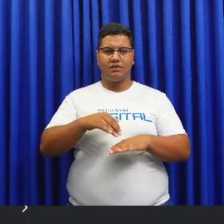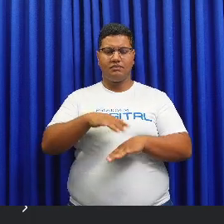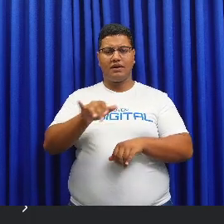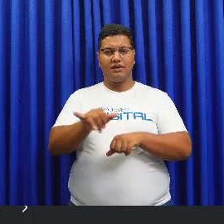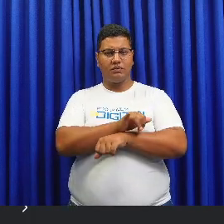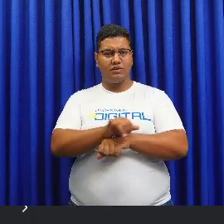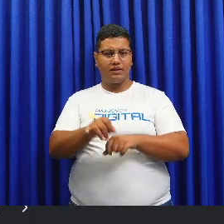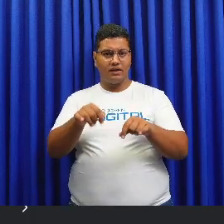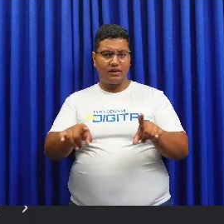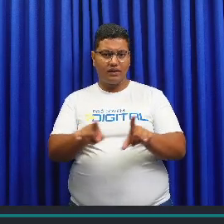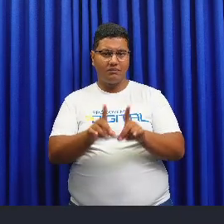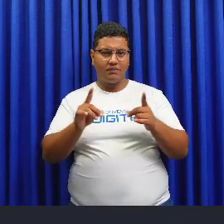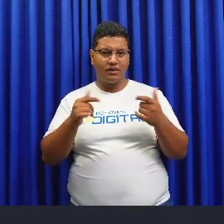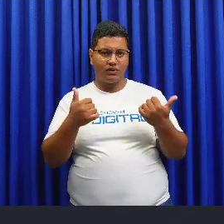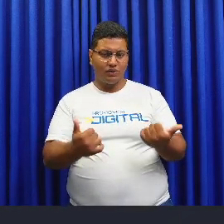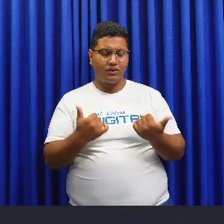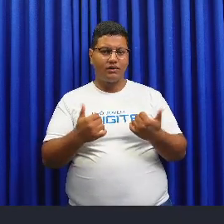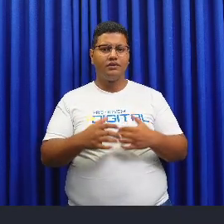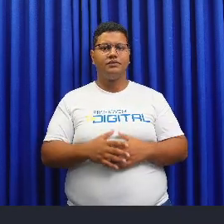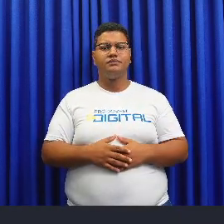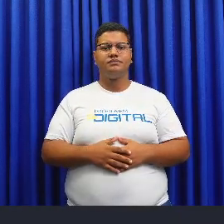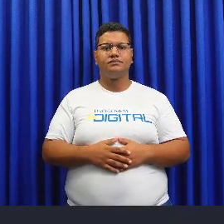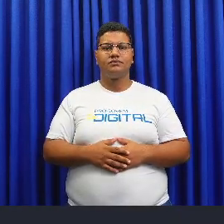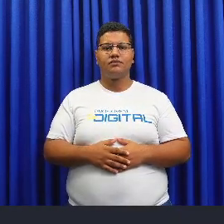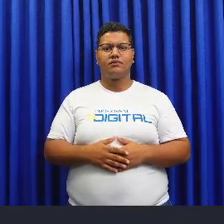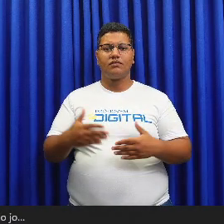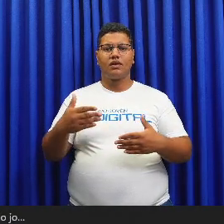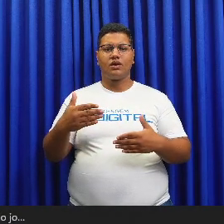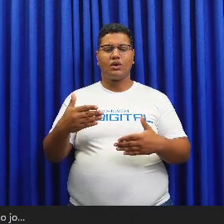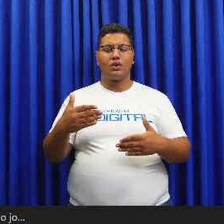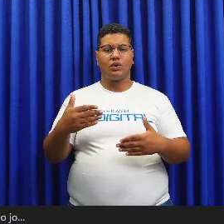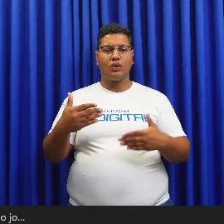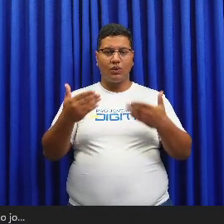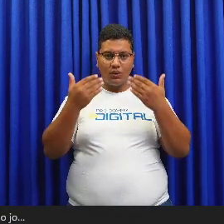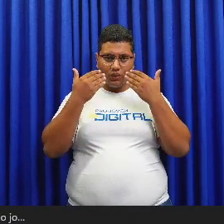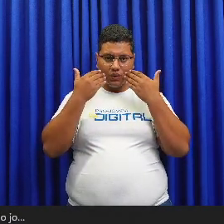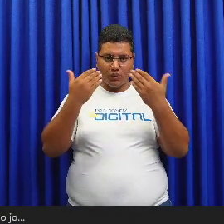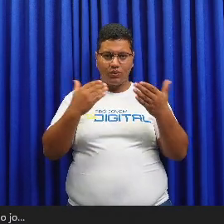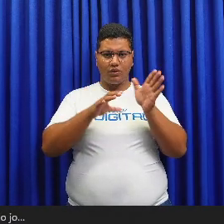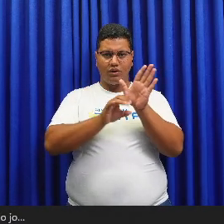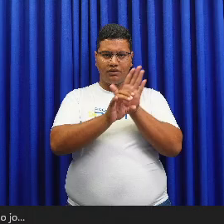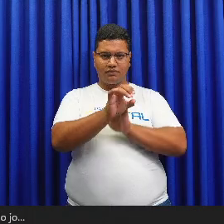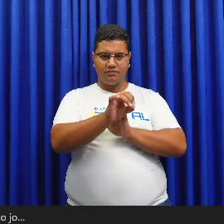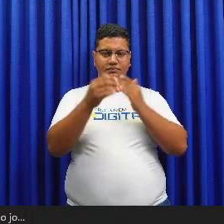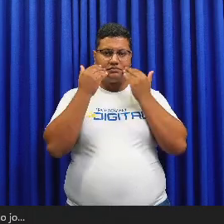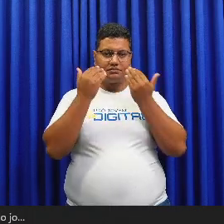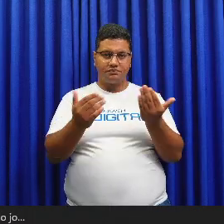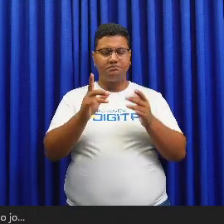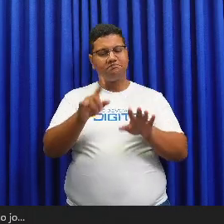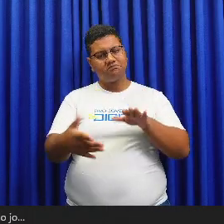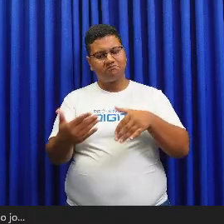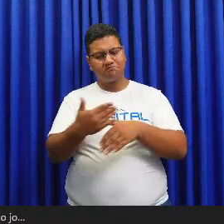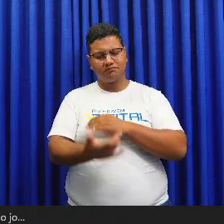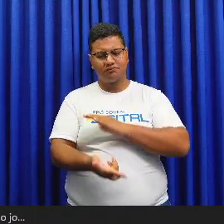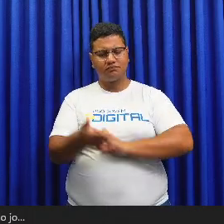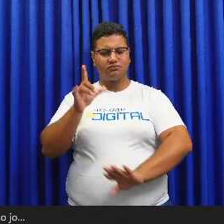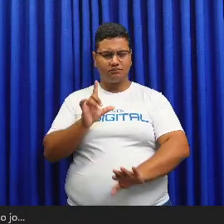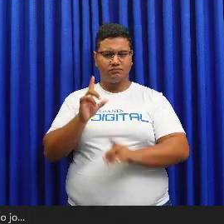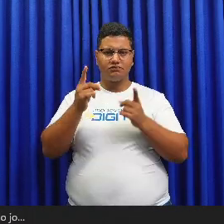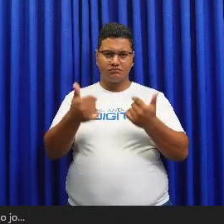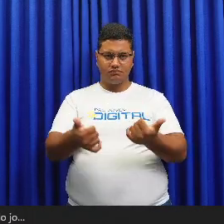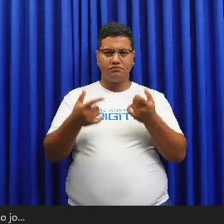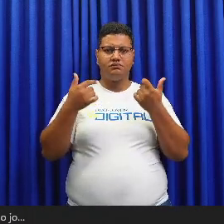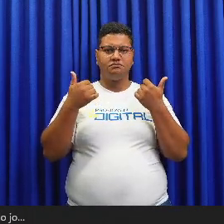tá ok? O Google Apresentações. Vamos voltar aqui na página do Google,